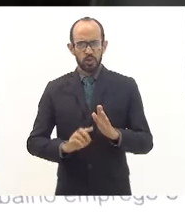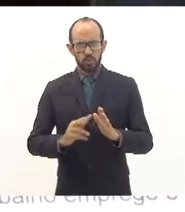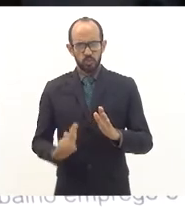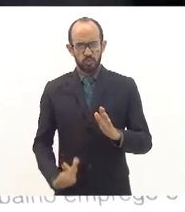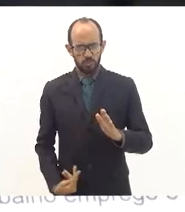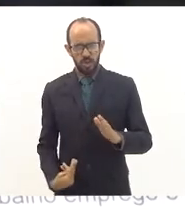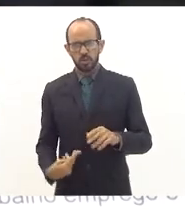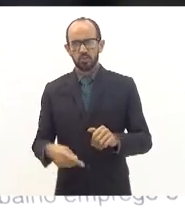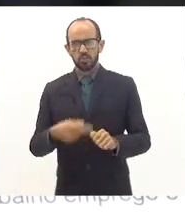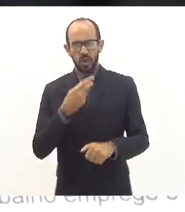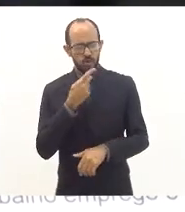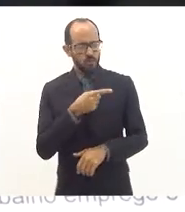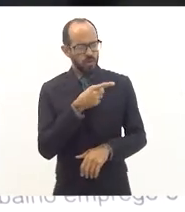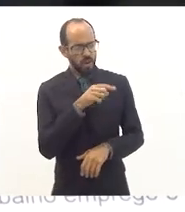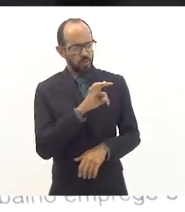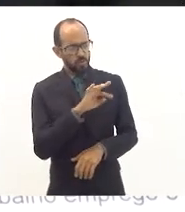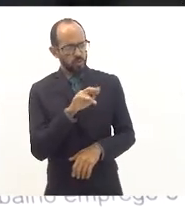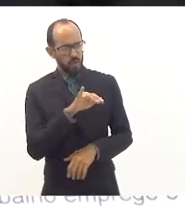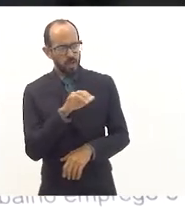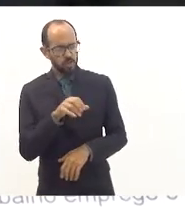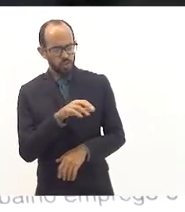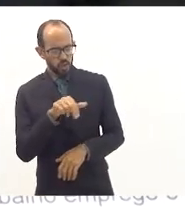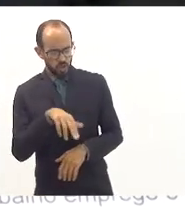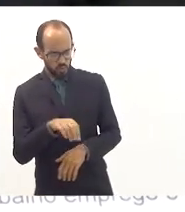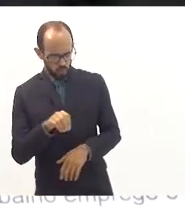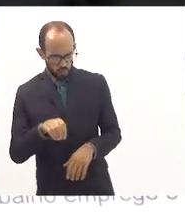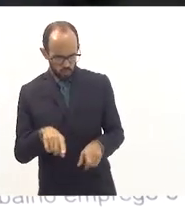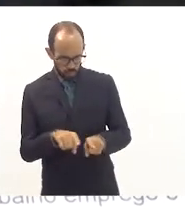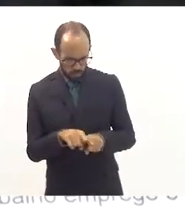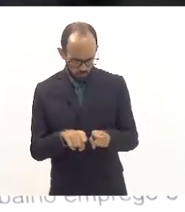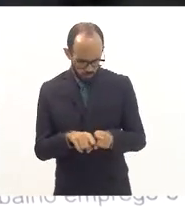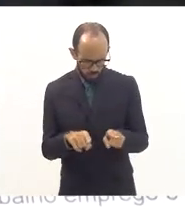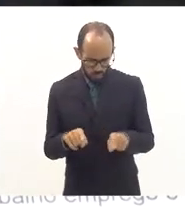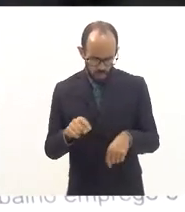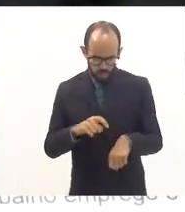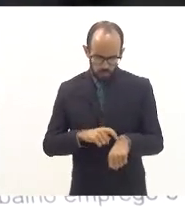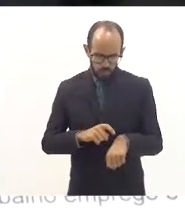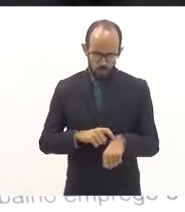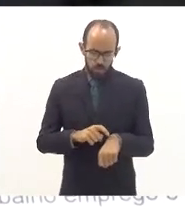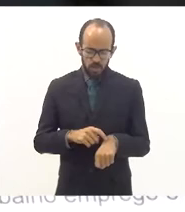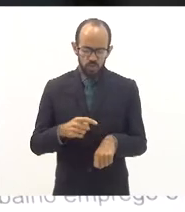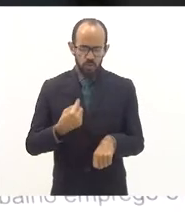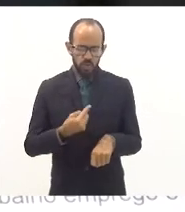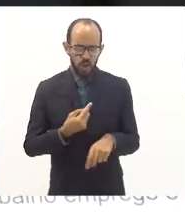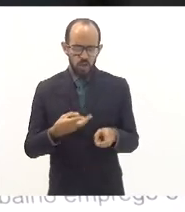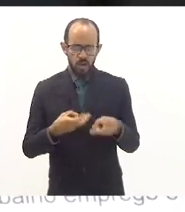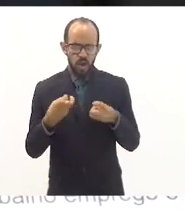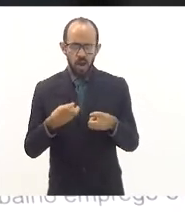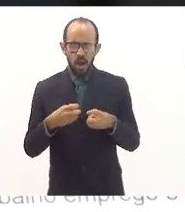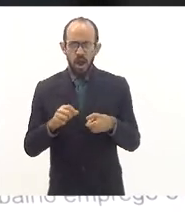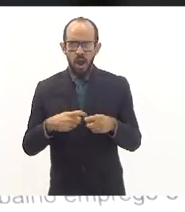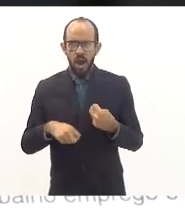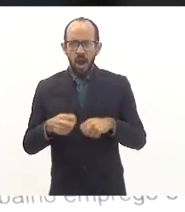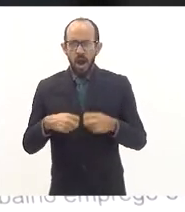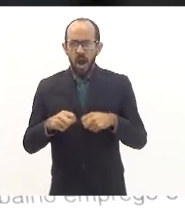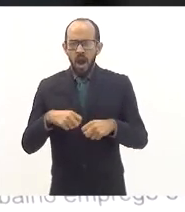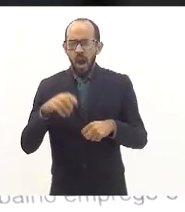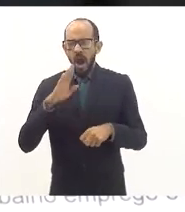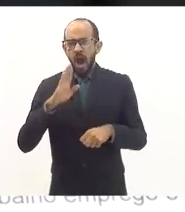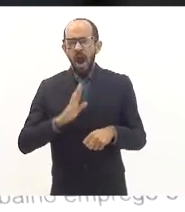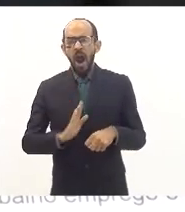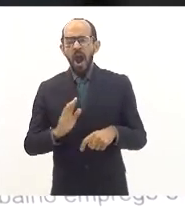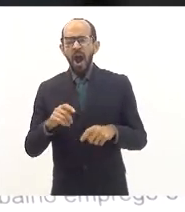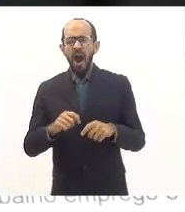retratada pelo doutor Trajano Ribeiro, em tempos em que a gente vê, né, a economia brasileira